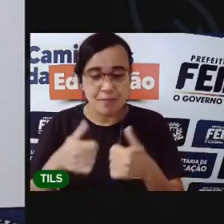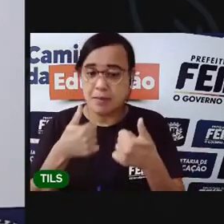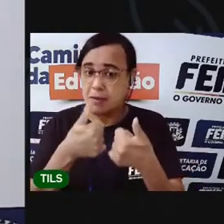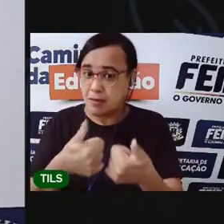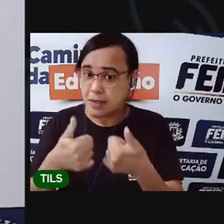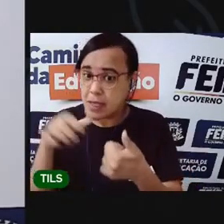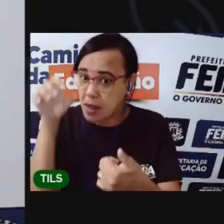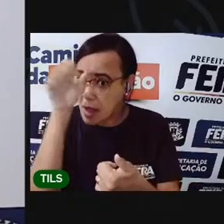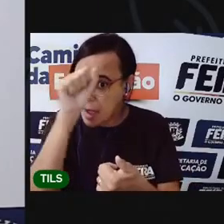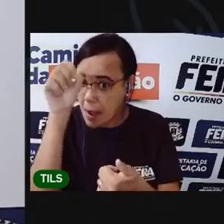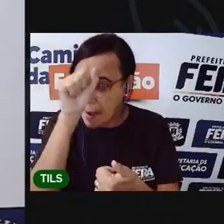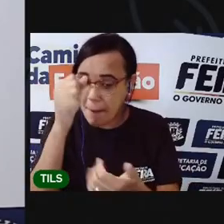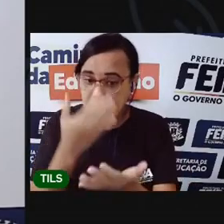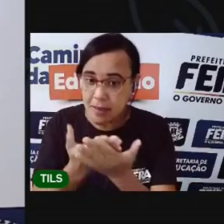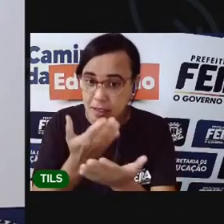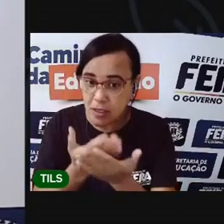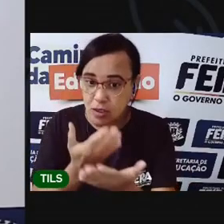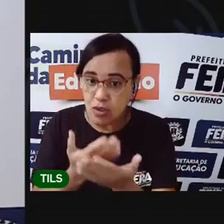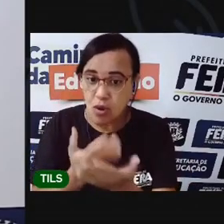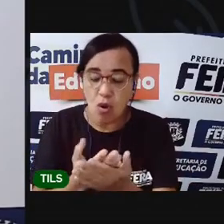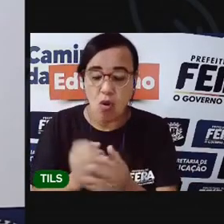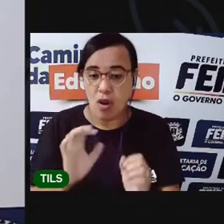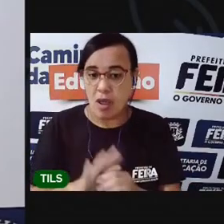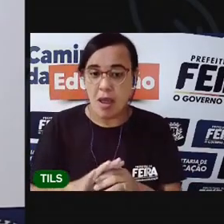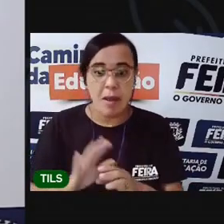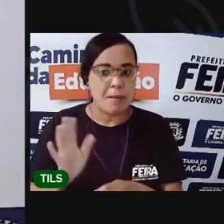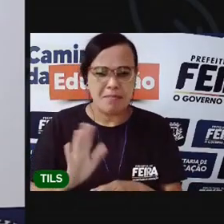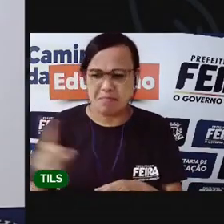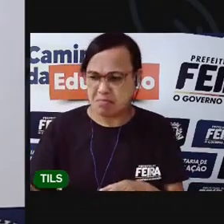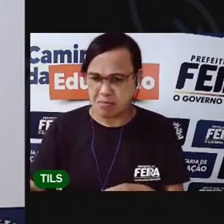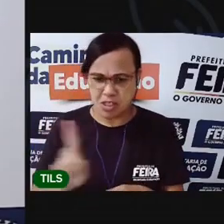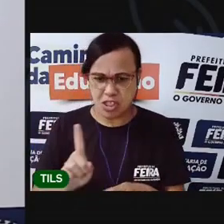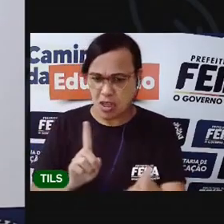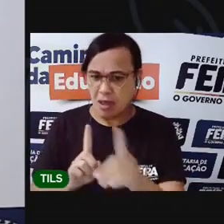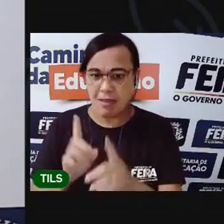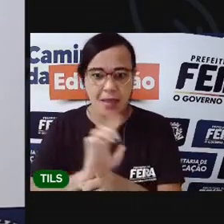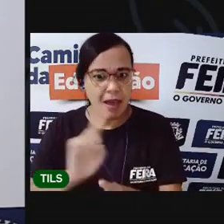como se estivesse na escola e ninguém vai te interromper, tá certo?